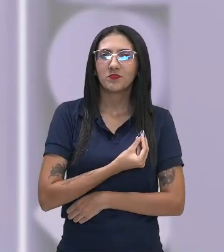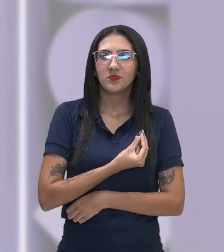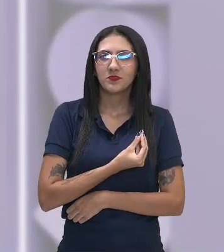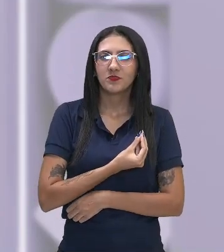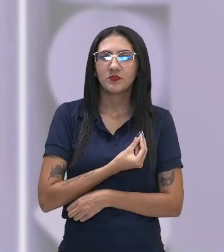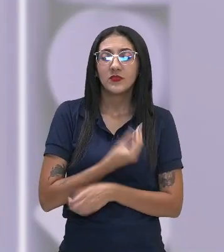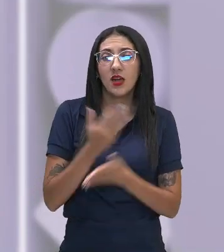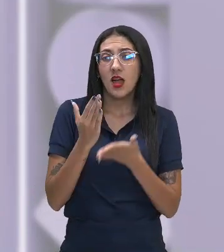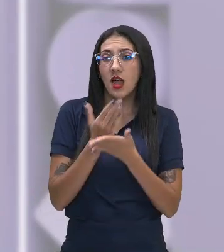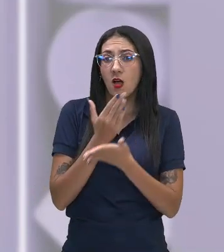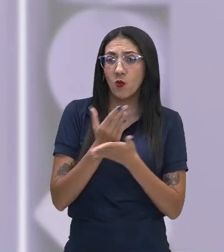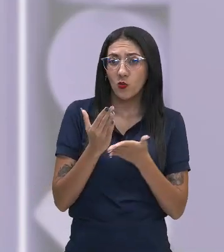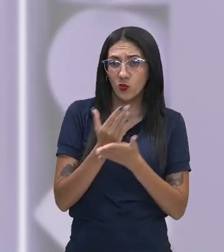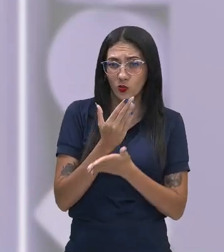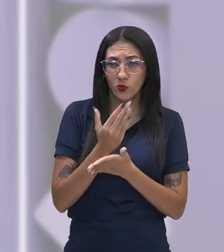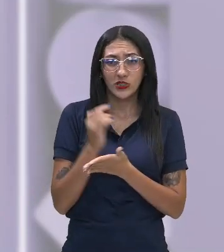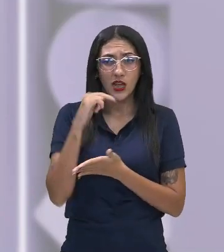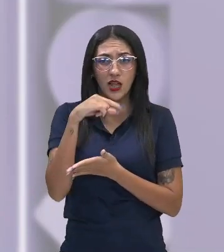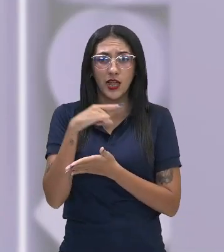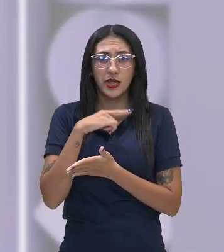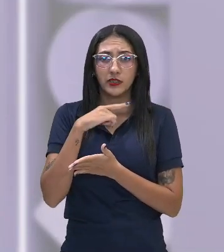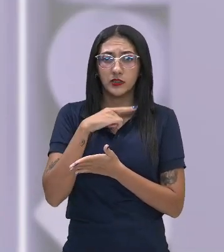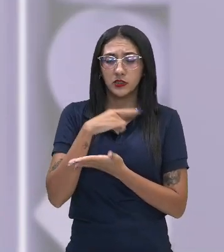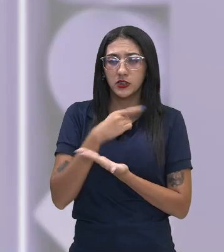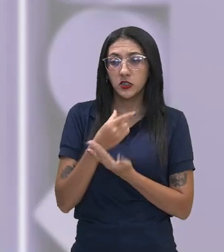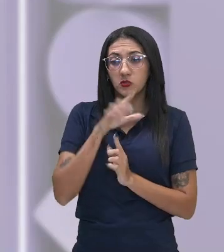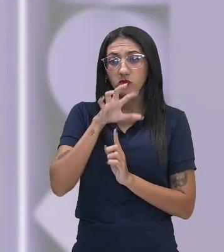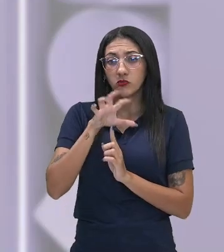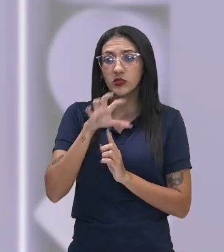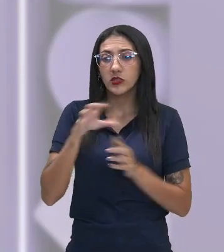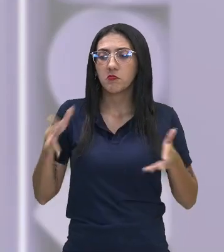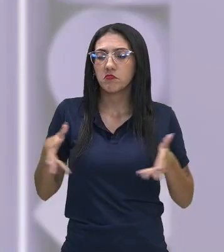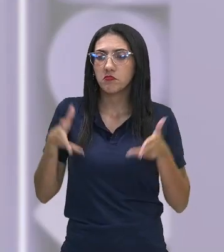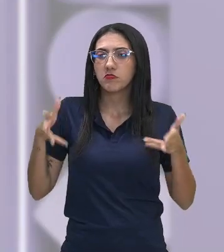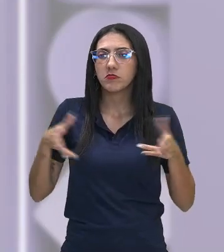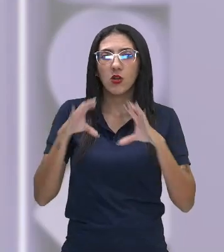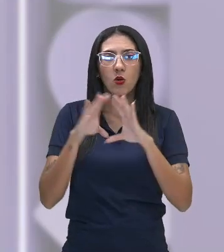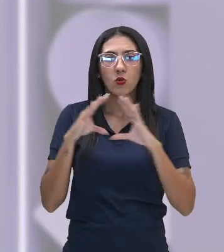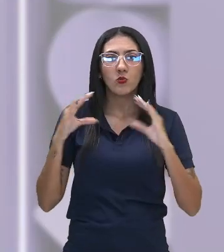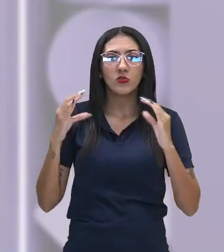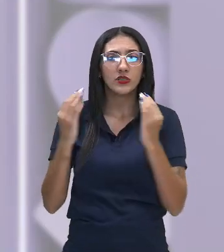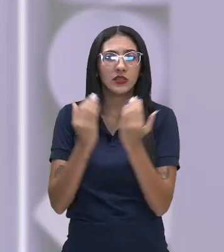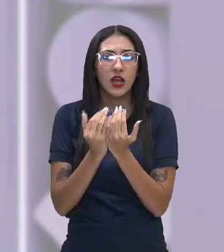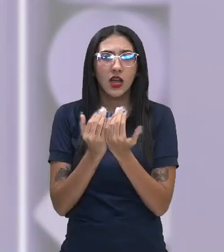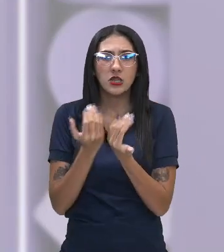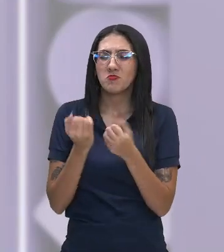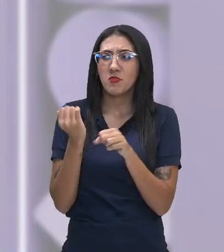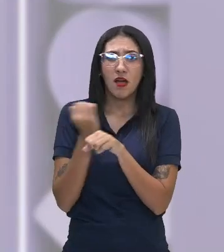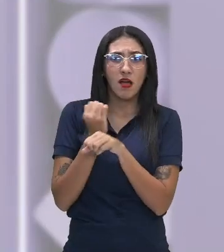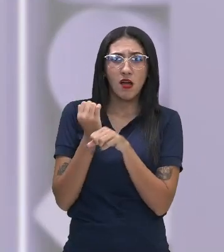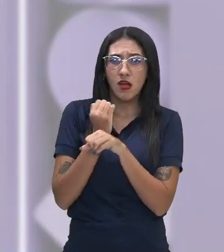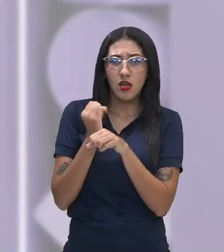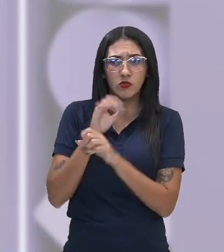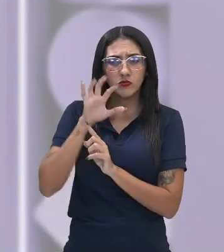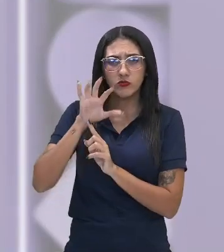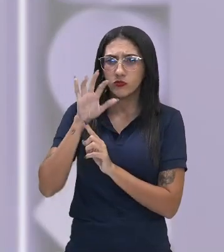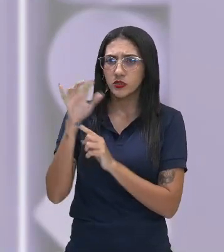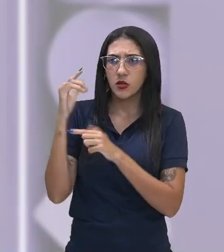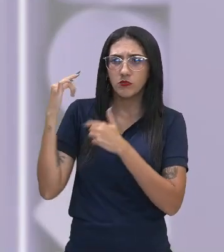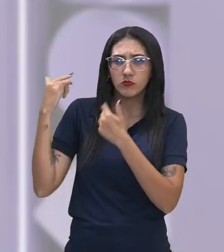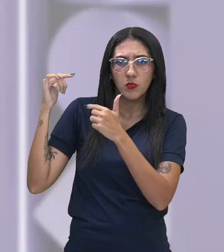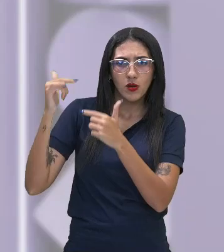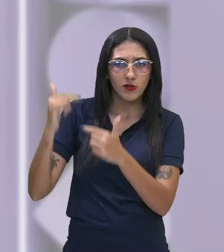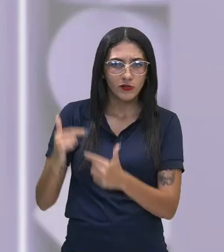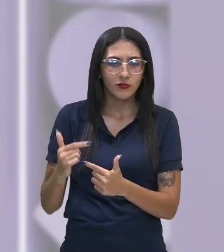muitas, inclusive, sustentaram a sua comunidade de fé ao longo de muitas gerações, até chegar a